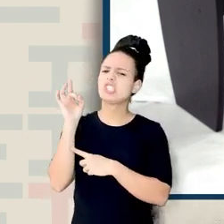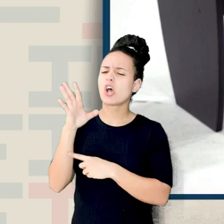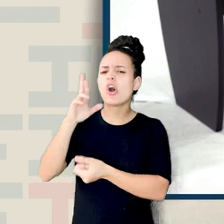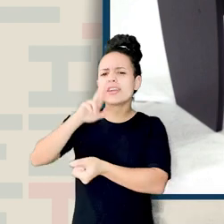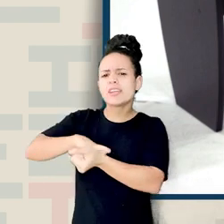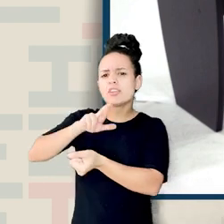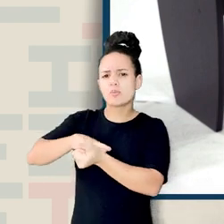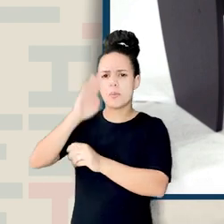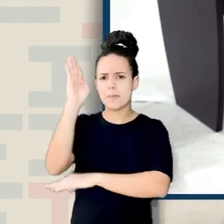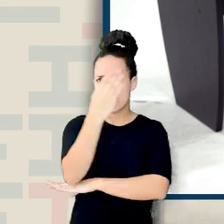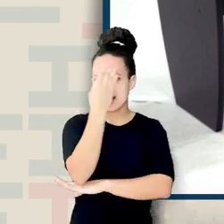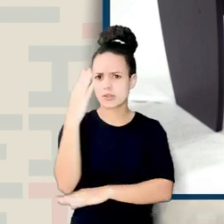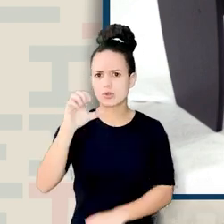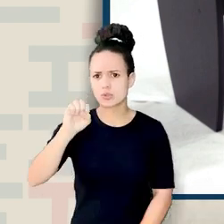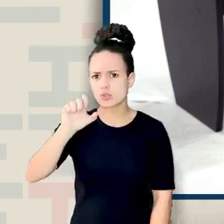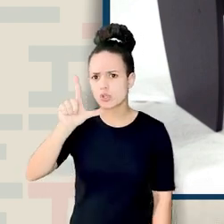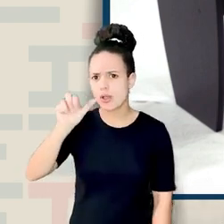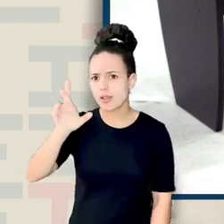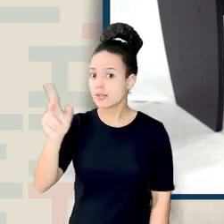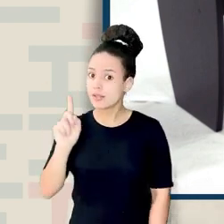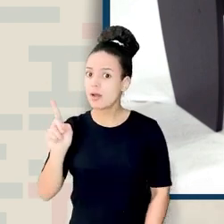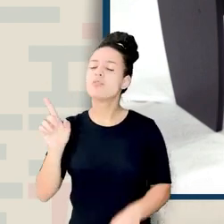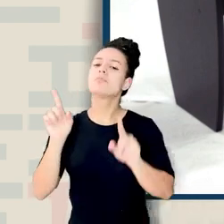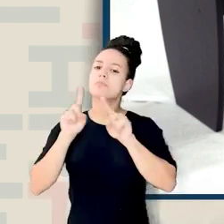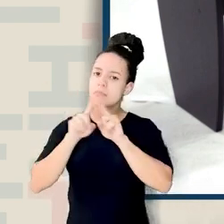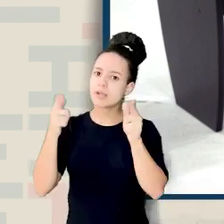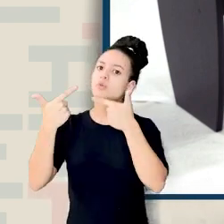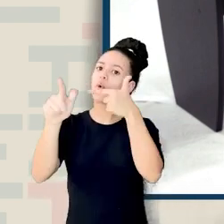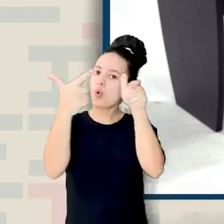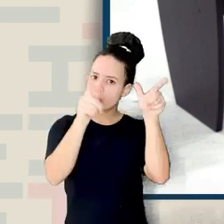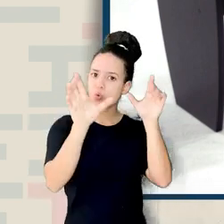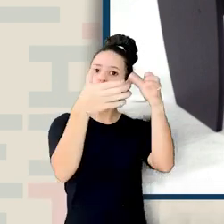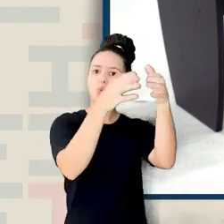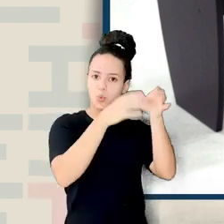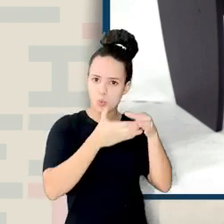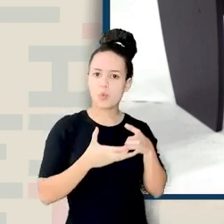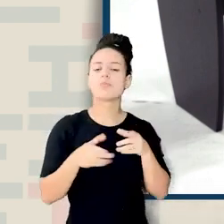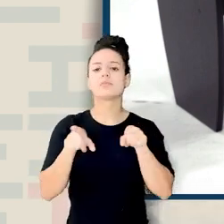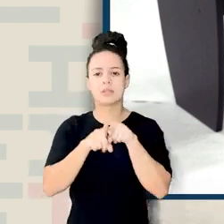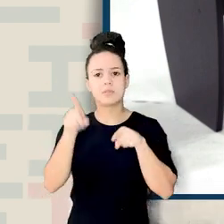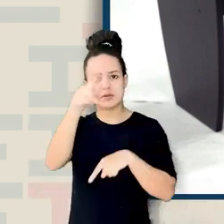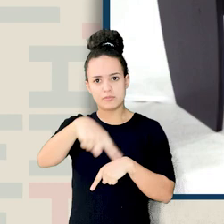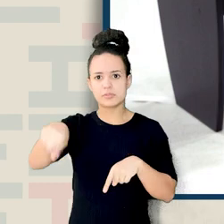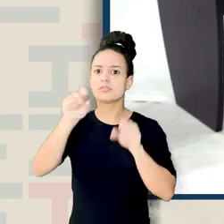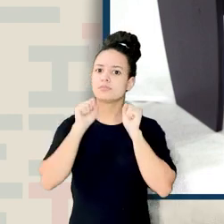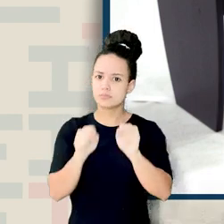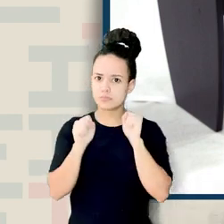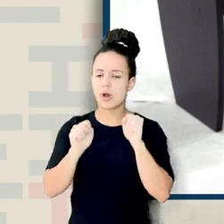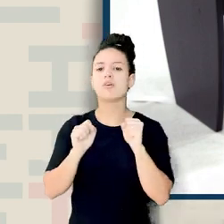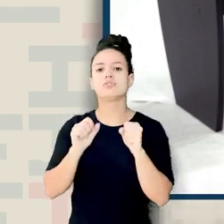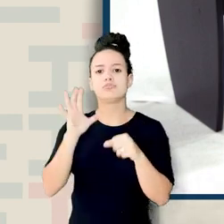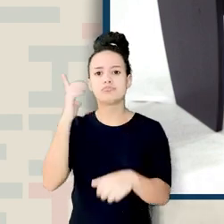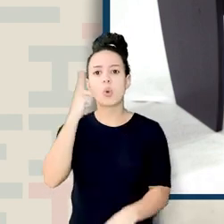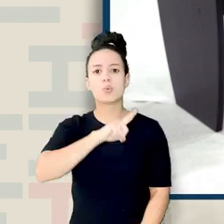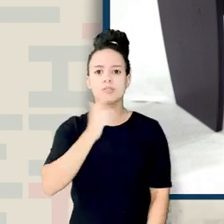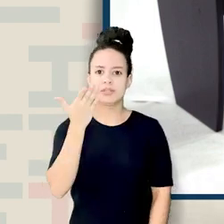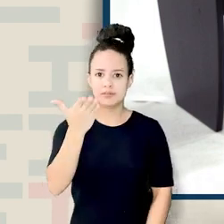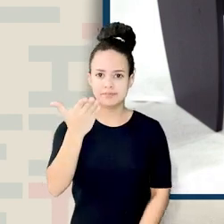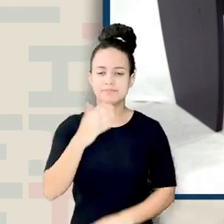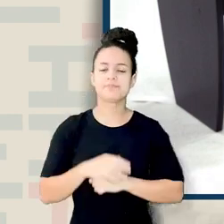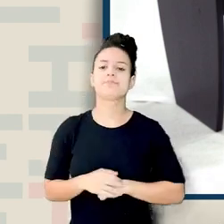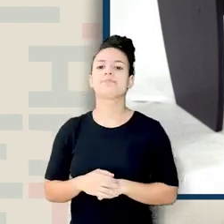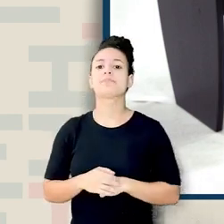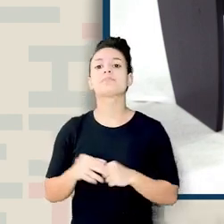do maracatu solar, mas como dos outros grupos também. Vocês também podem ter acesso a esse material.